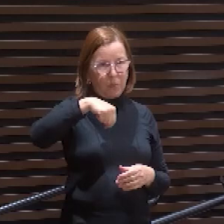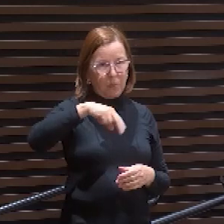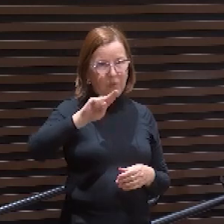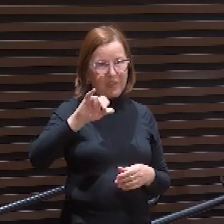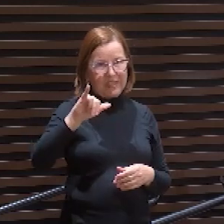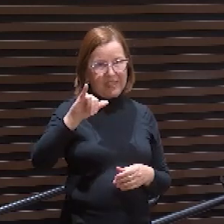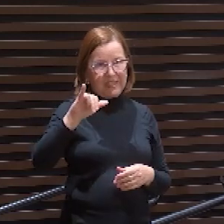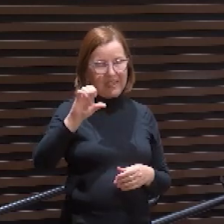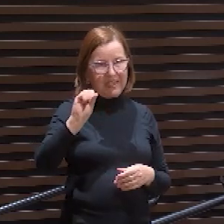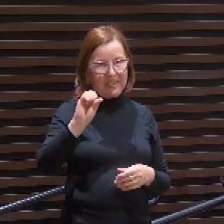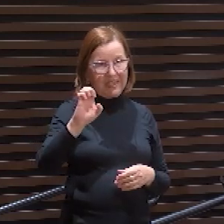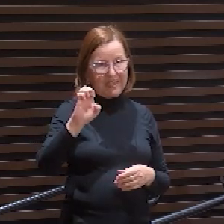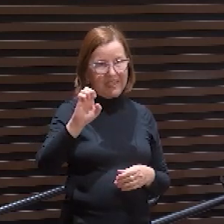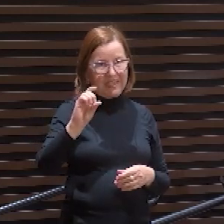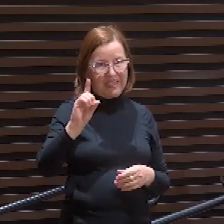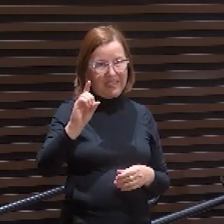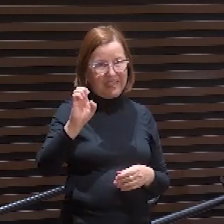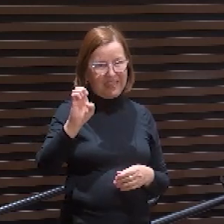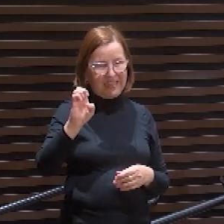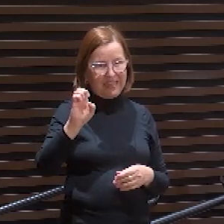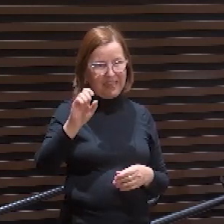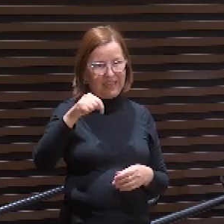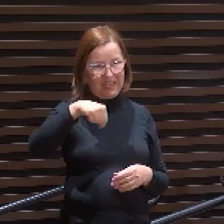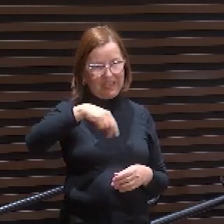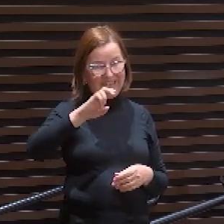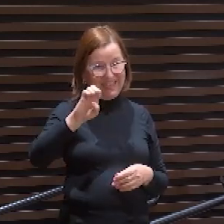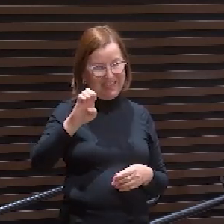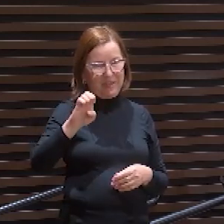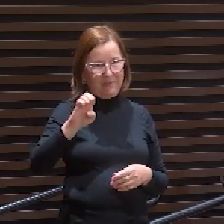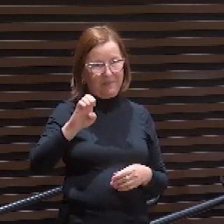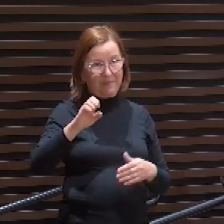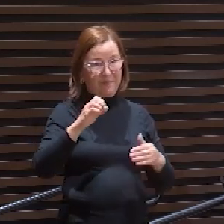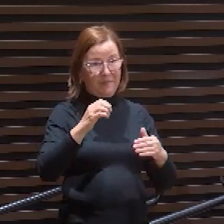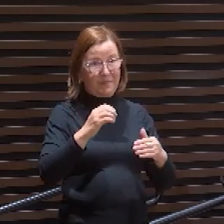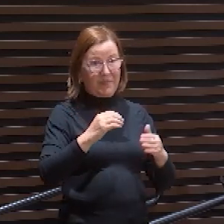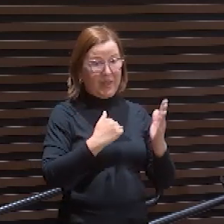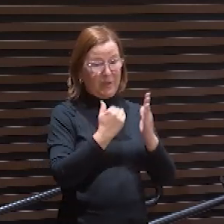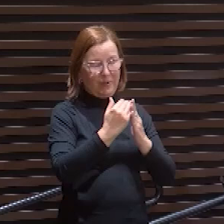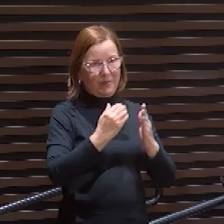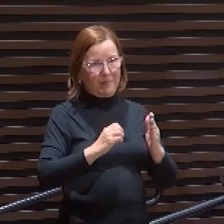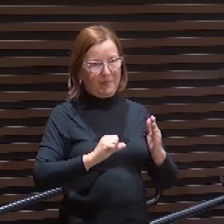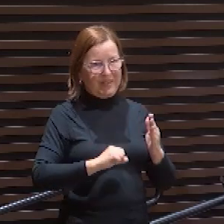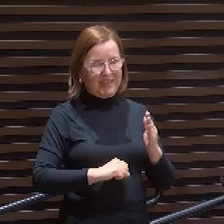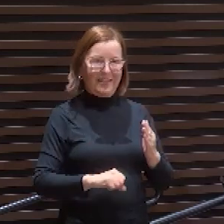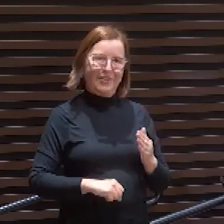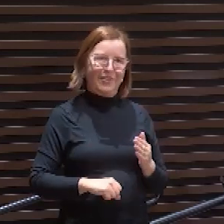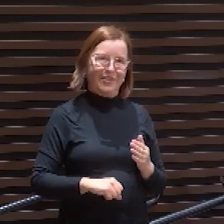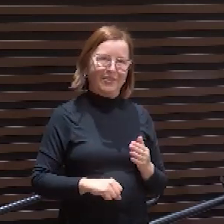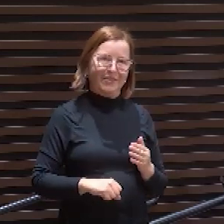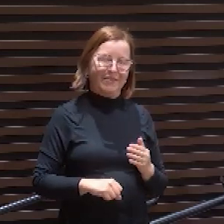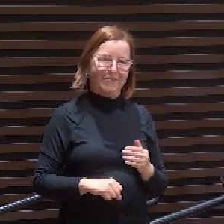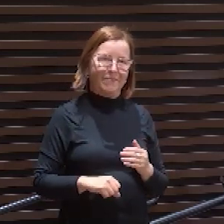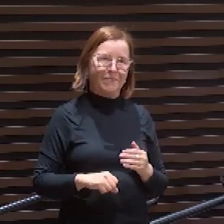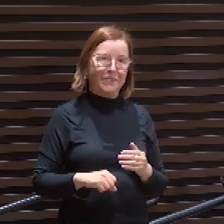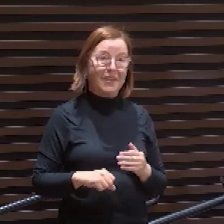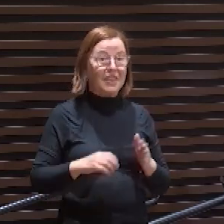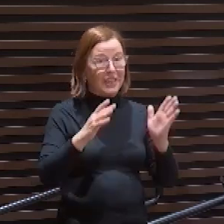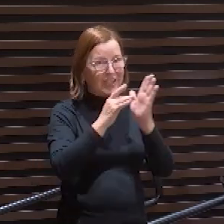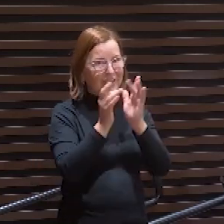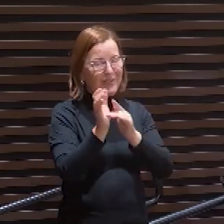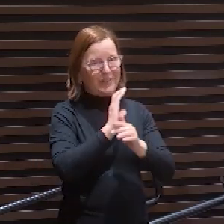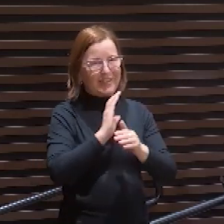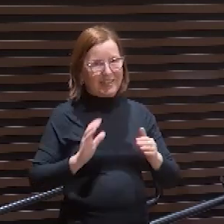sacerdote de uma ordem em que Jesus Cristo é o sumo sacerdote de uma